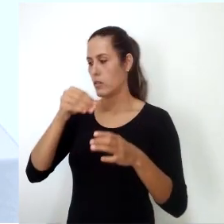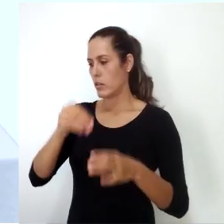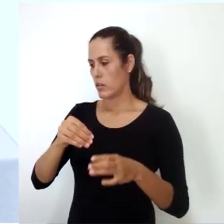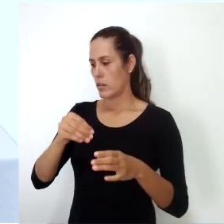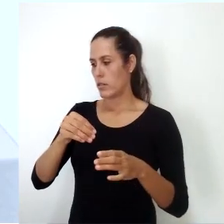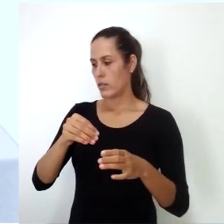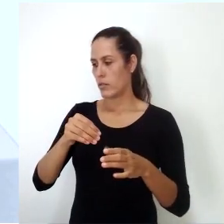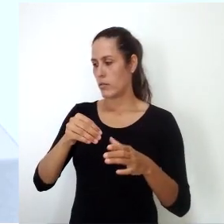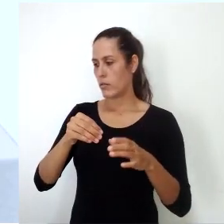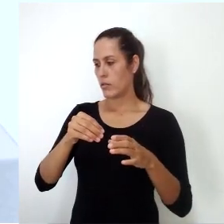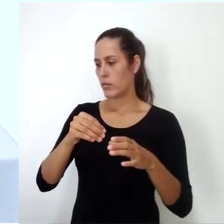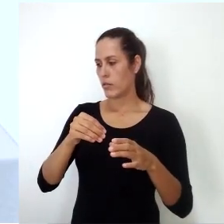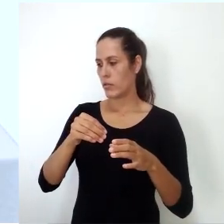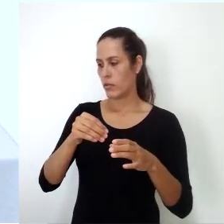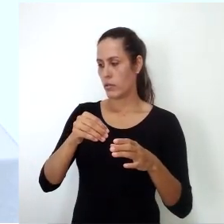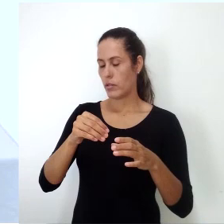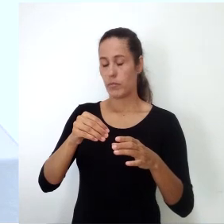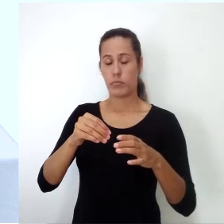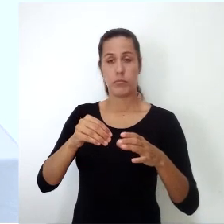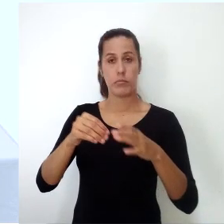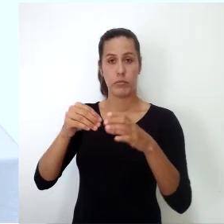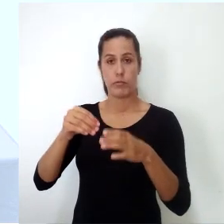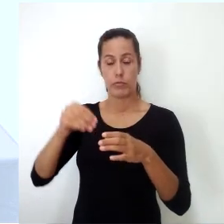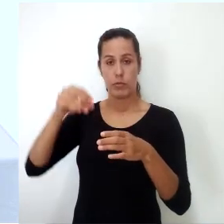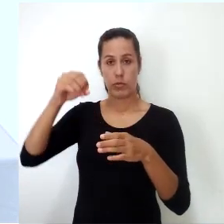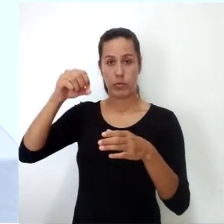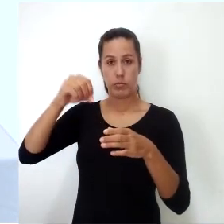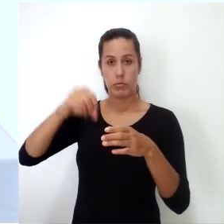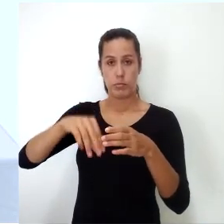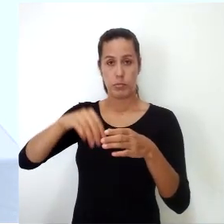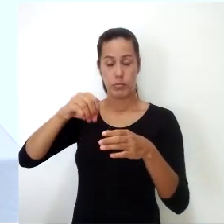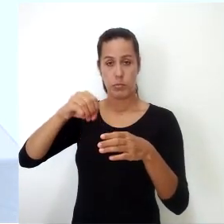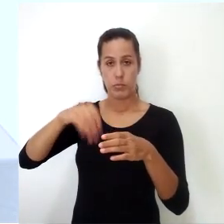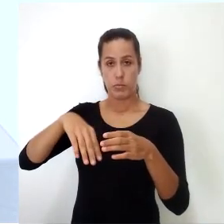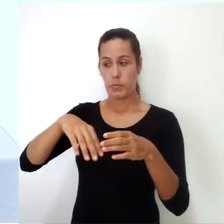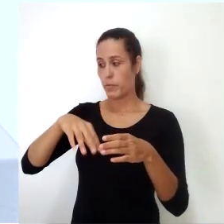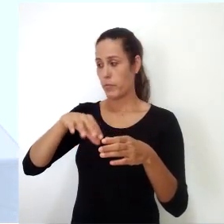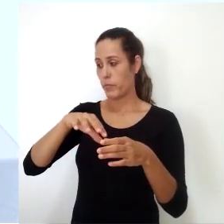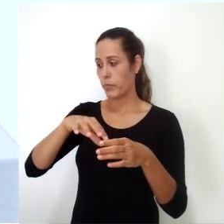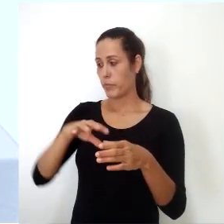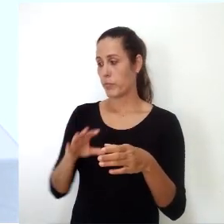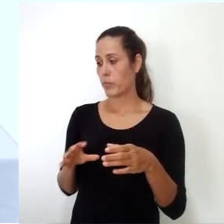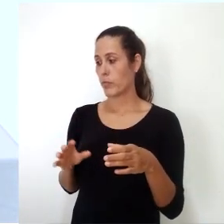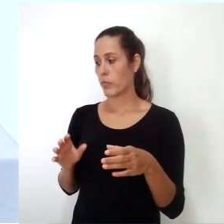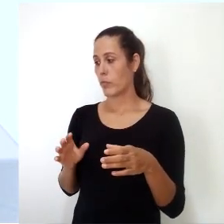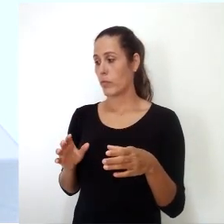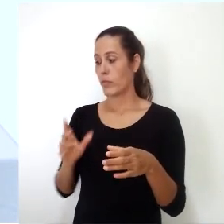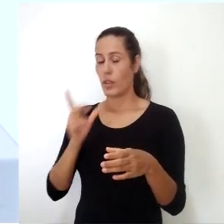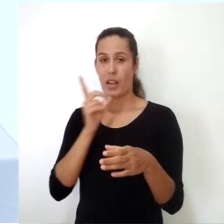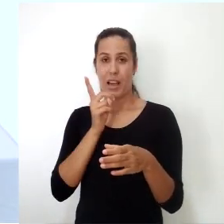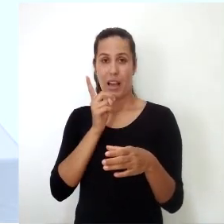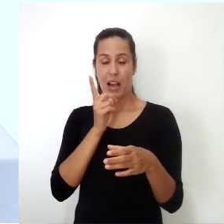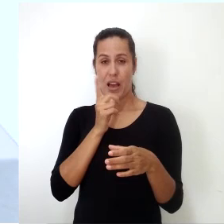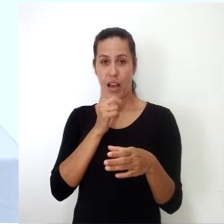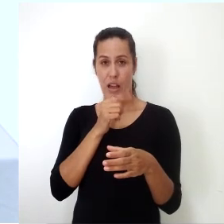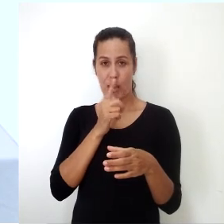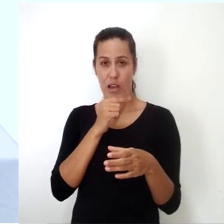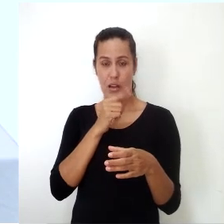folhinhas do boldo, eu tenho aqui, né? Eu já estava aqui. A gente coloca aqui as folhinhas do boldo, né?